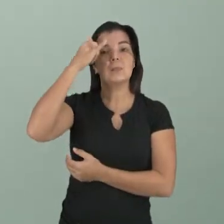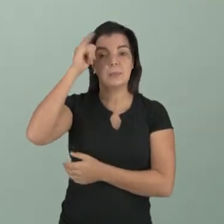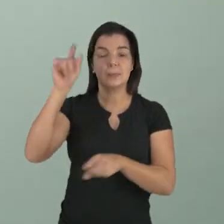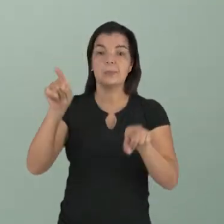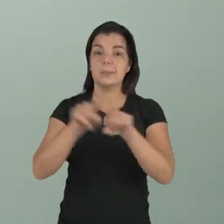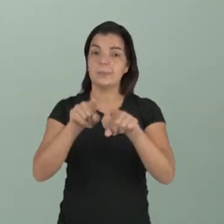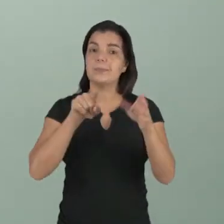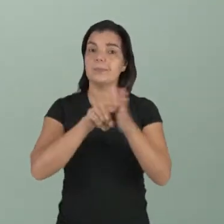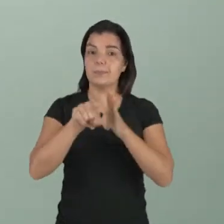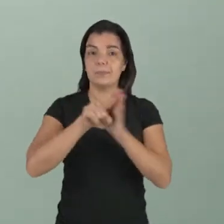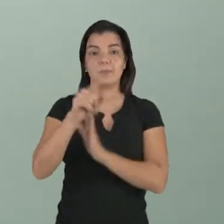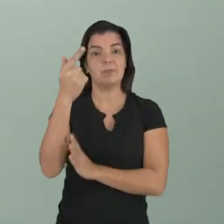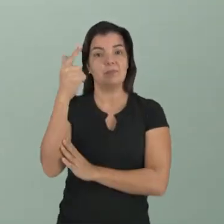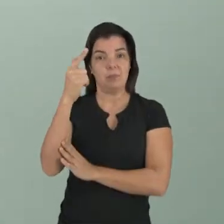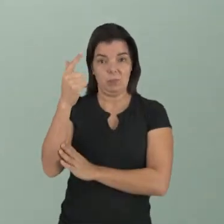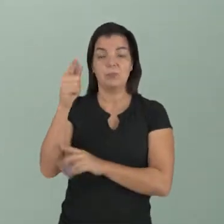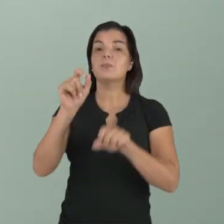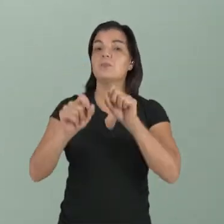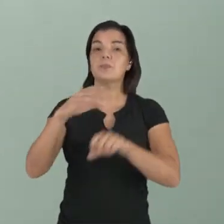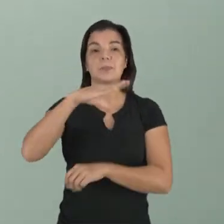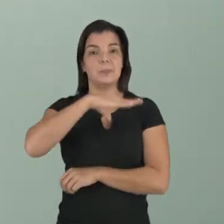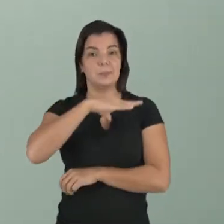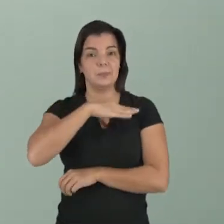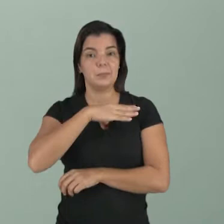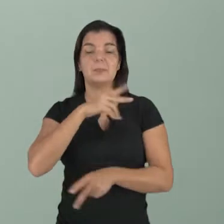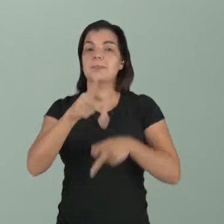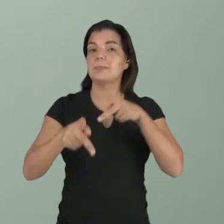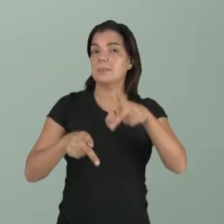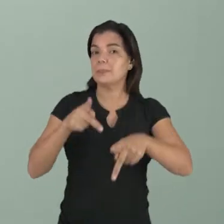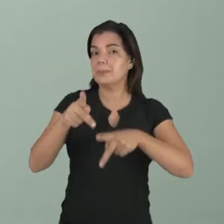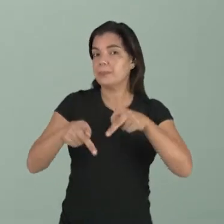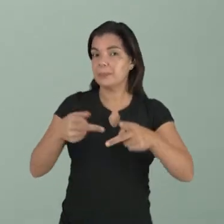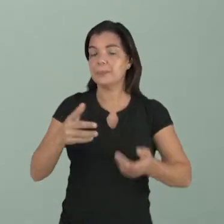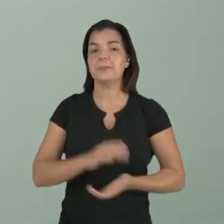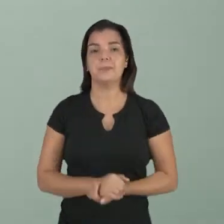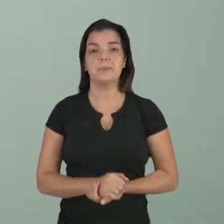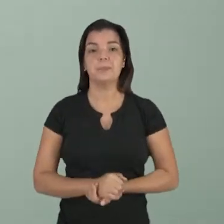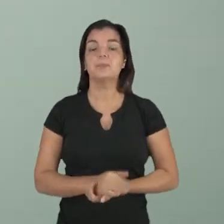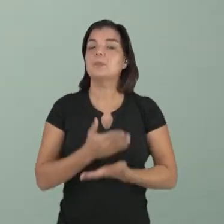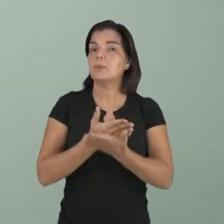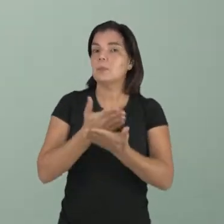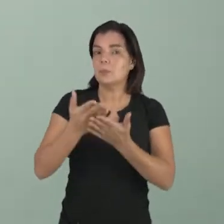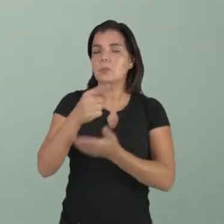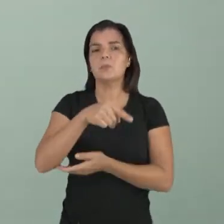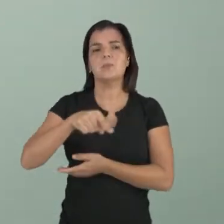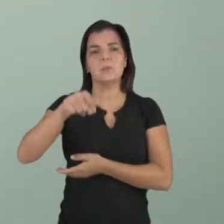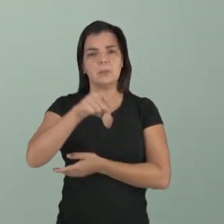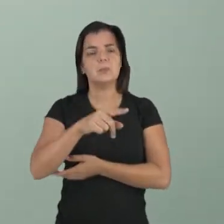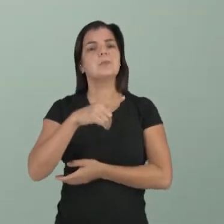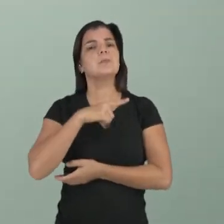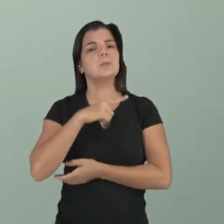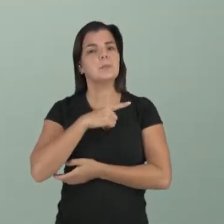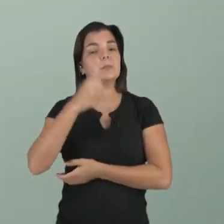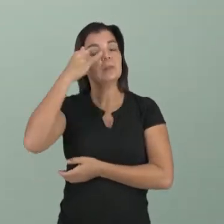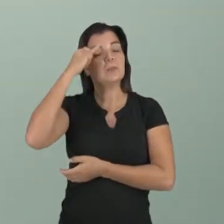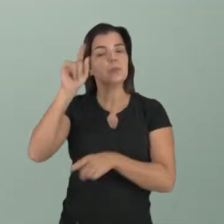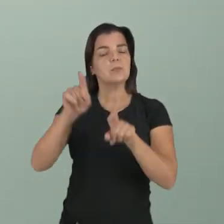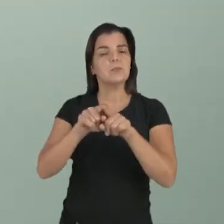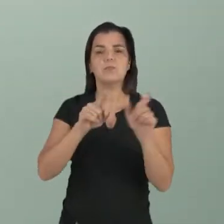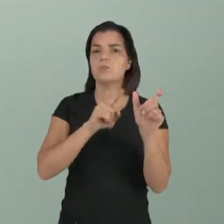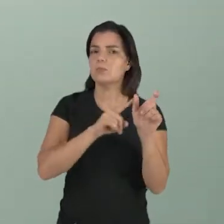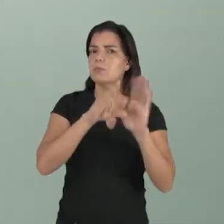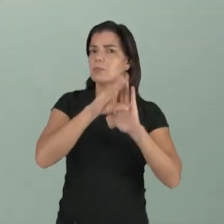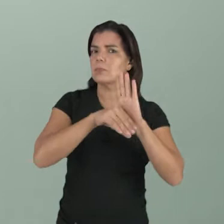questões de hoje é geografia urbana e populacional. A princípio, você já tem que ter uma ideia de quando ouve o nome